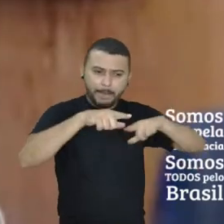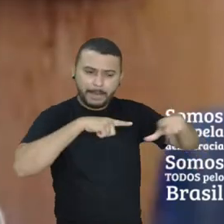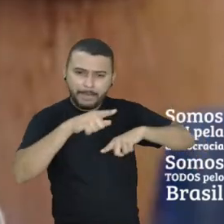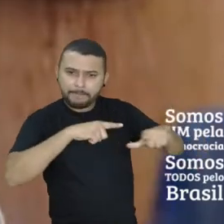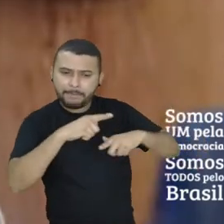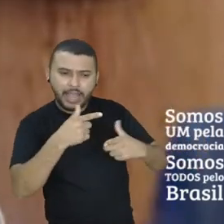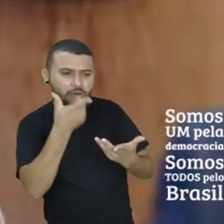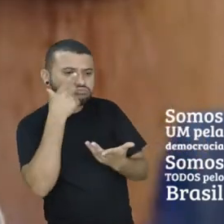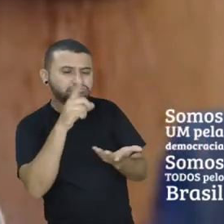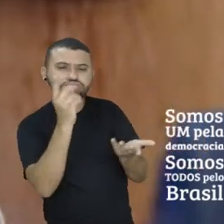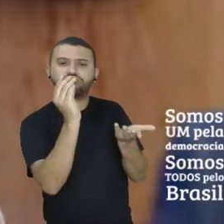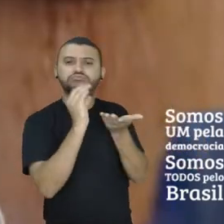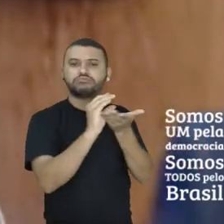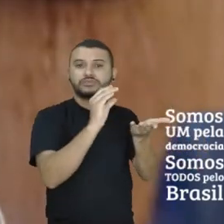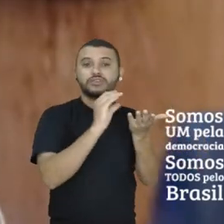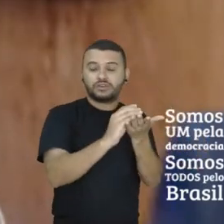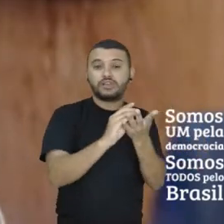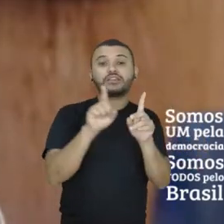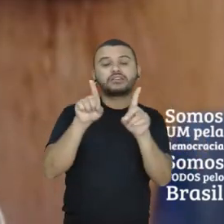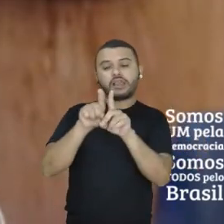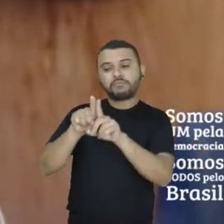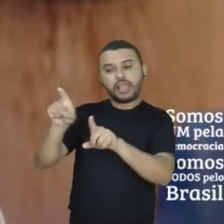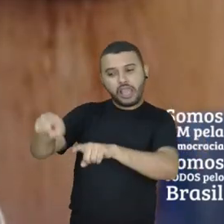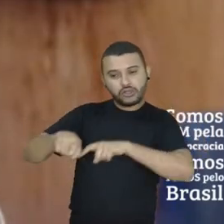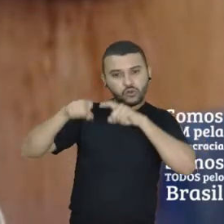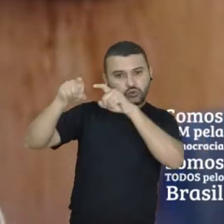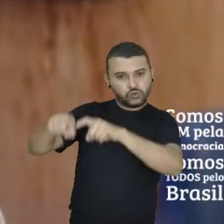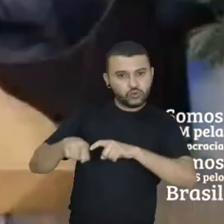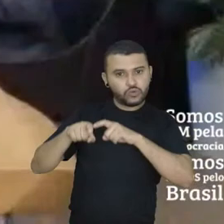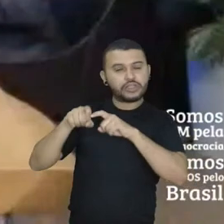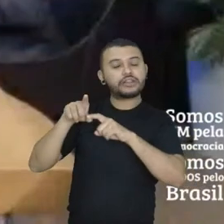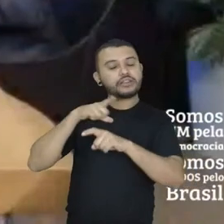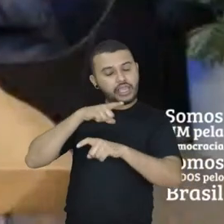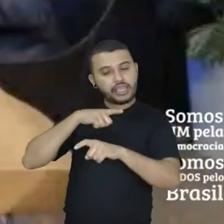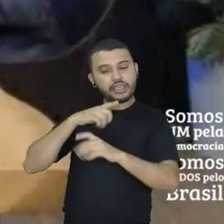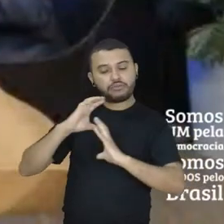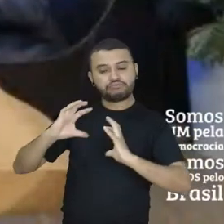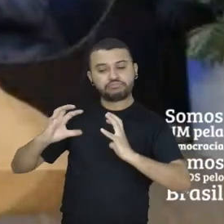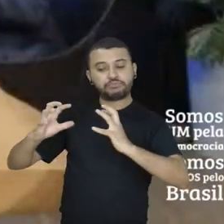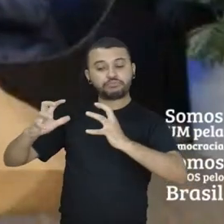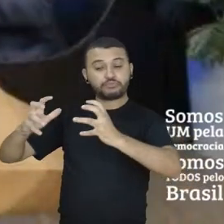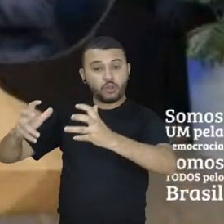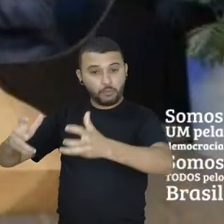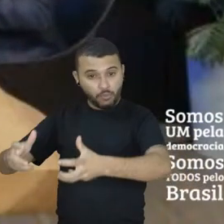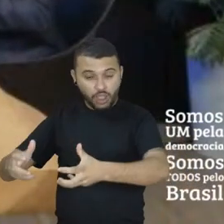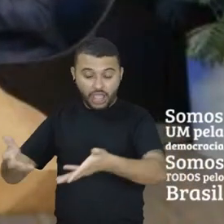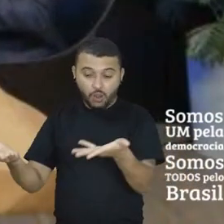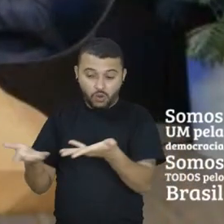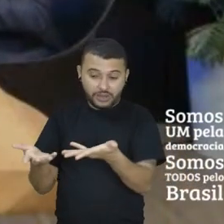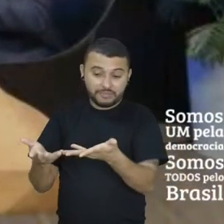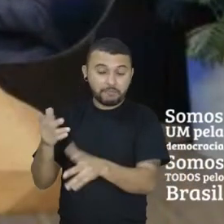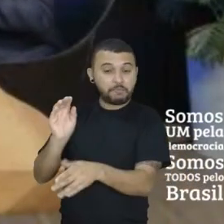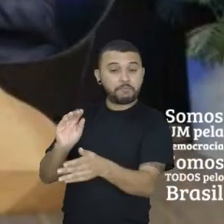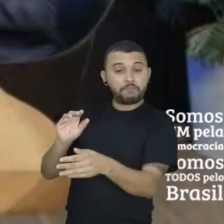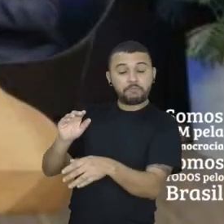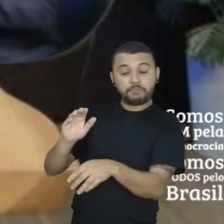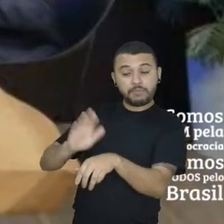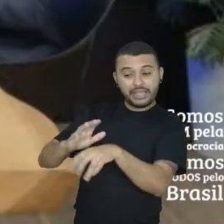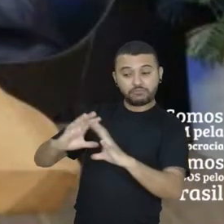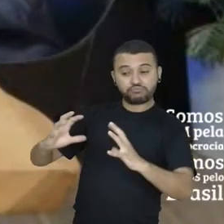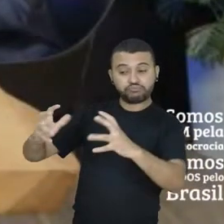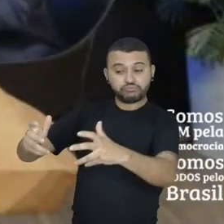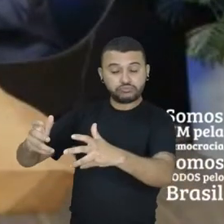A agricultura cada vez mais mecanizada, produz mais com menos gente. A indústria, automação e